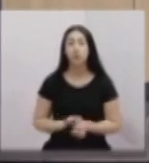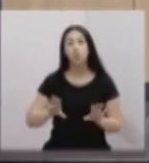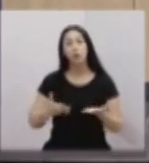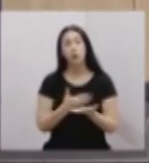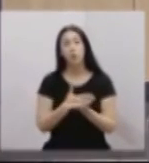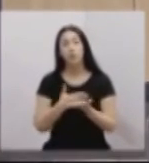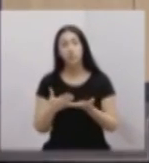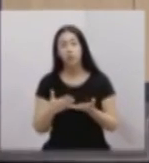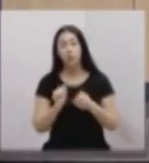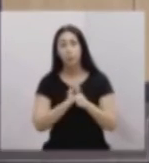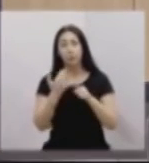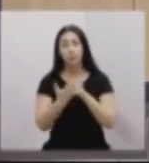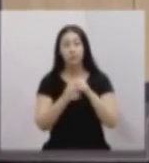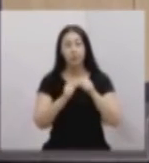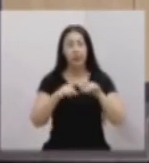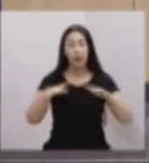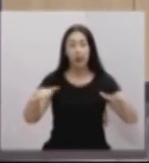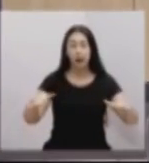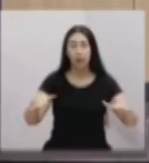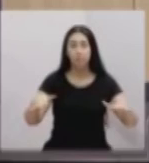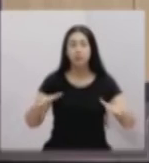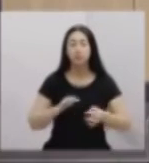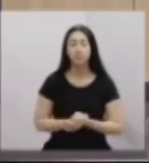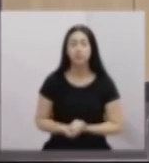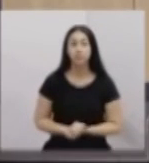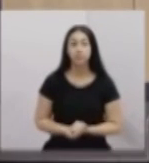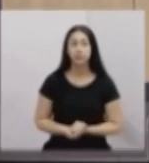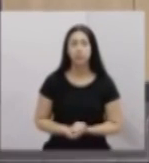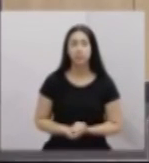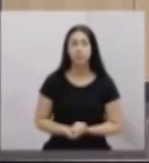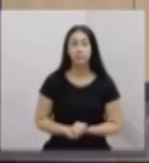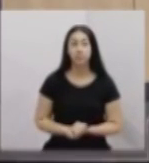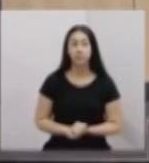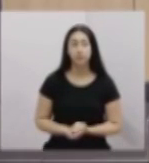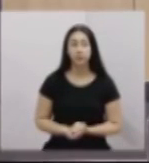de calamidade pública declarada pelo município devido à pandemia do